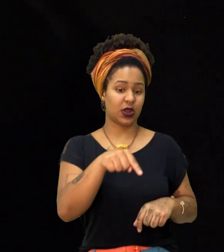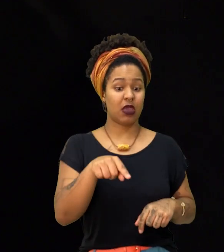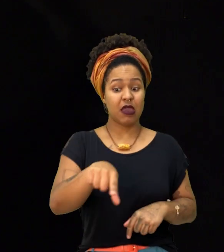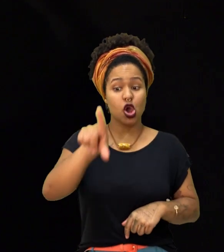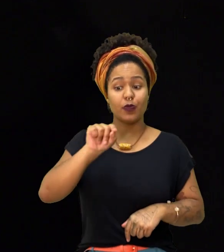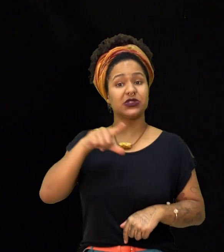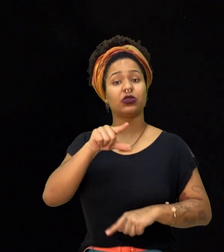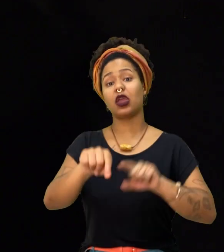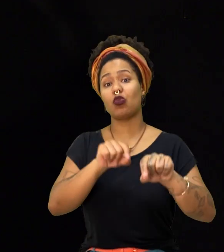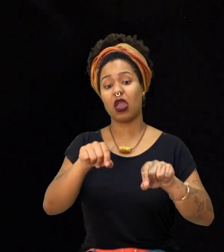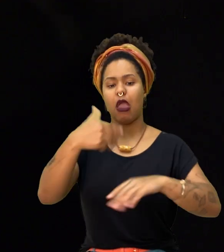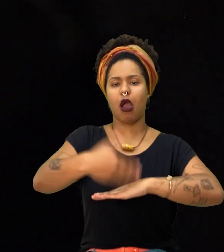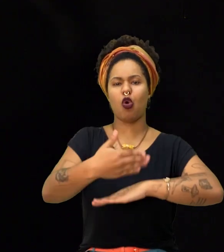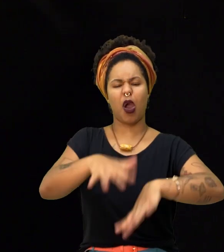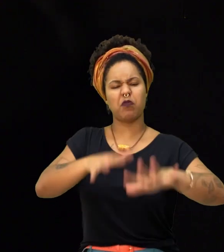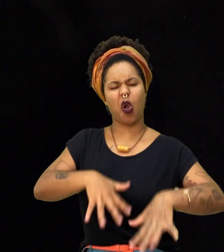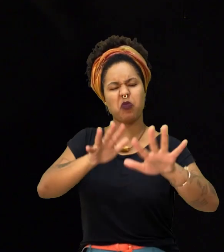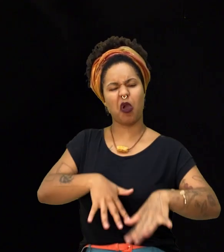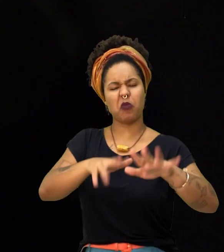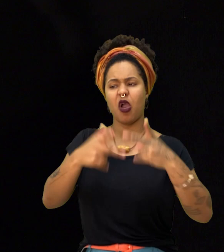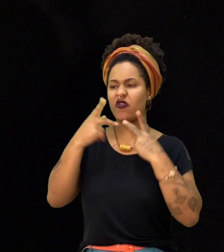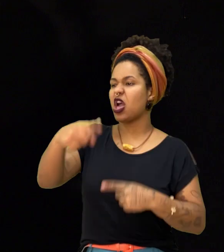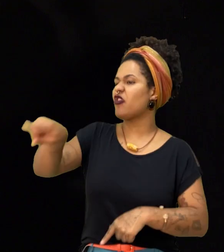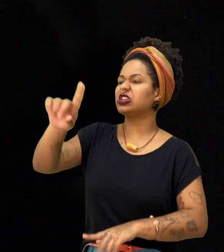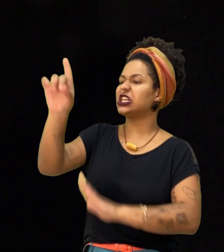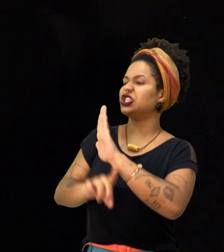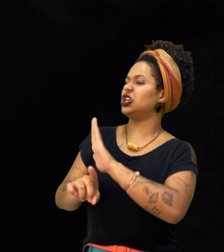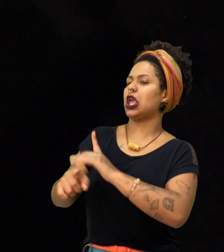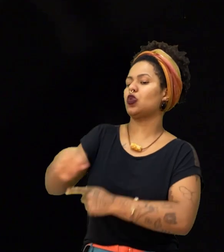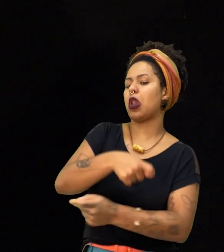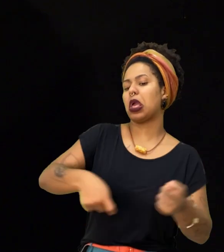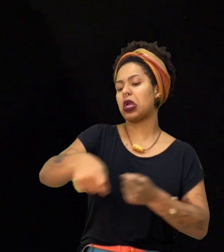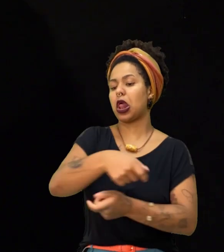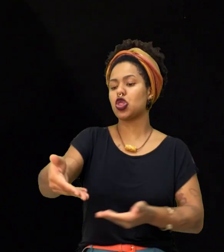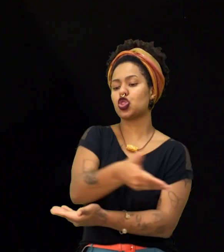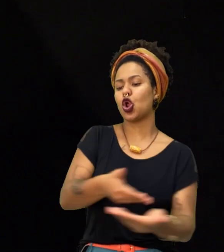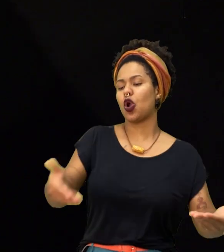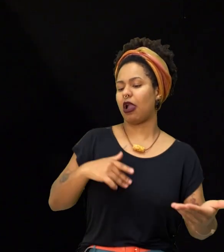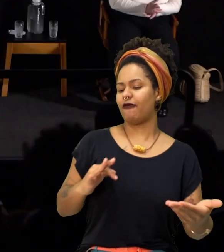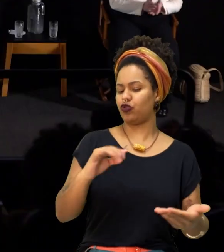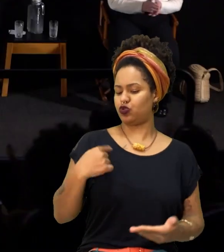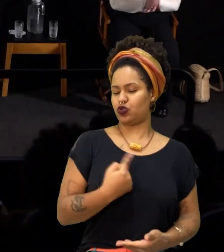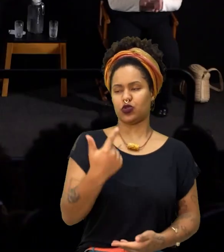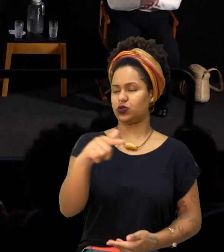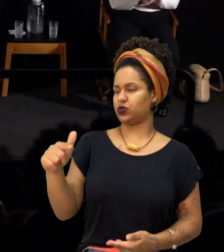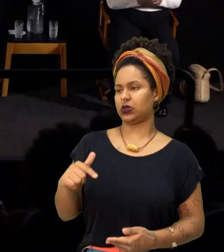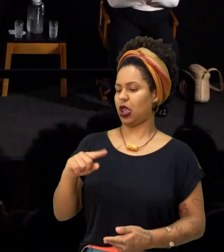a gente ir para a rua e dizer: vocês não têm o direito de negociar o nosso futuro, ou o futuro dos nossos filhos.